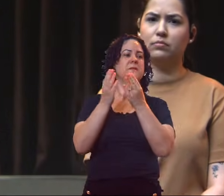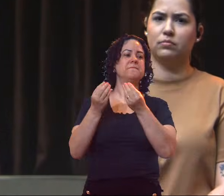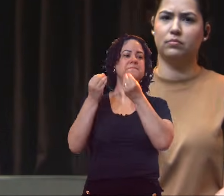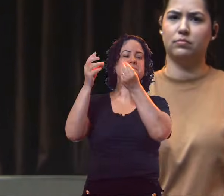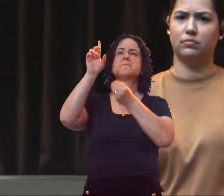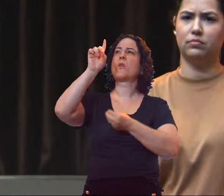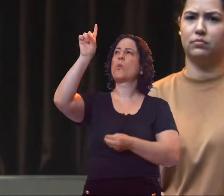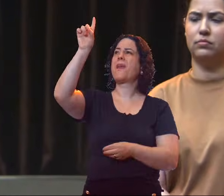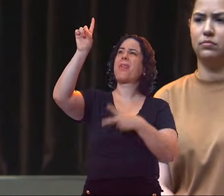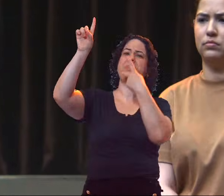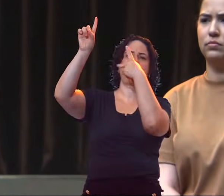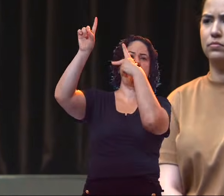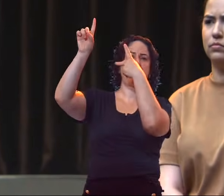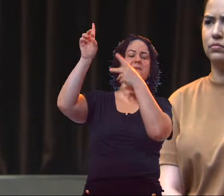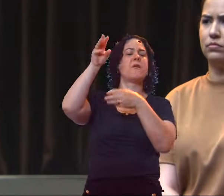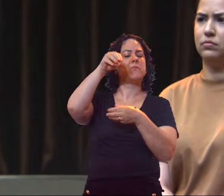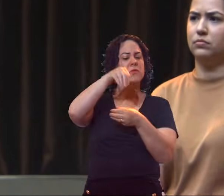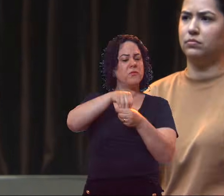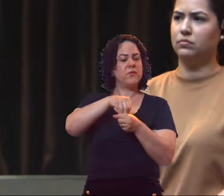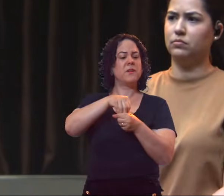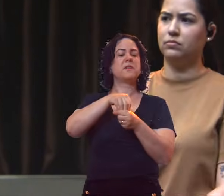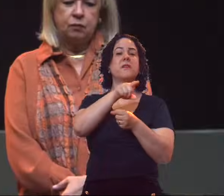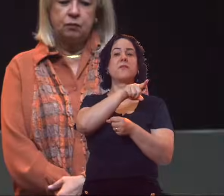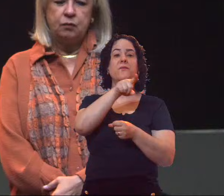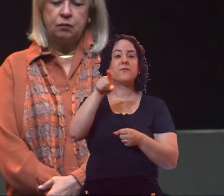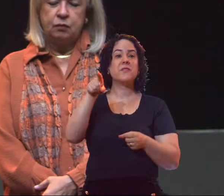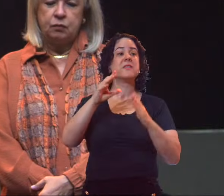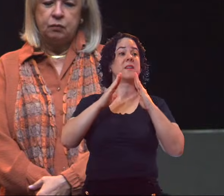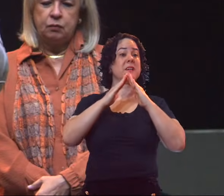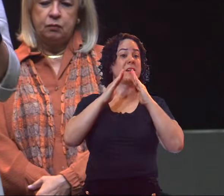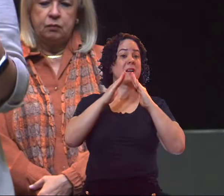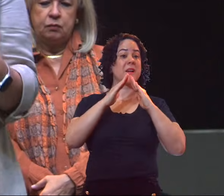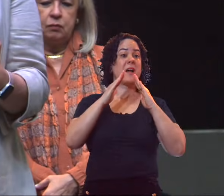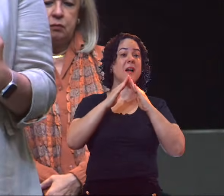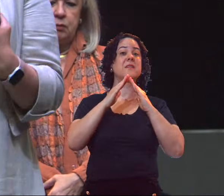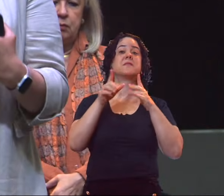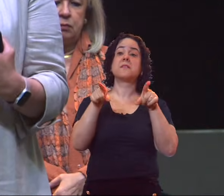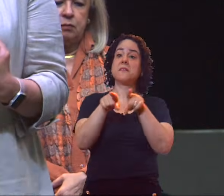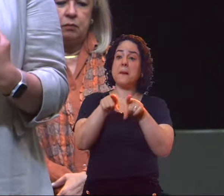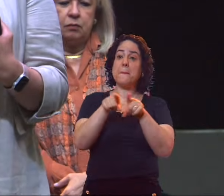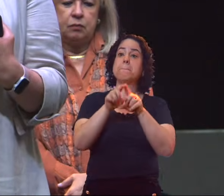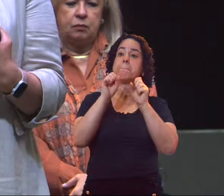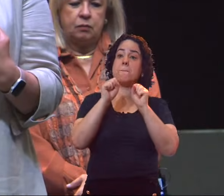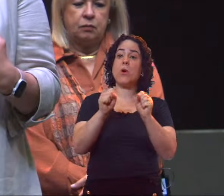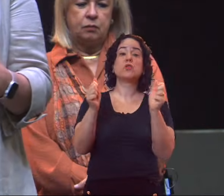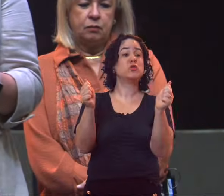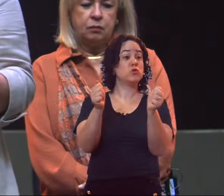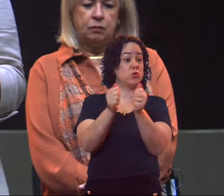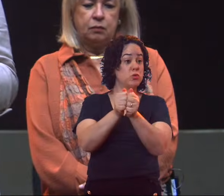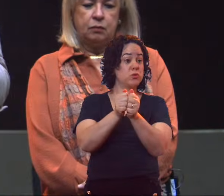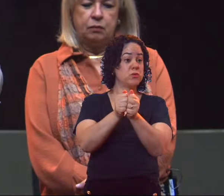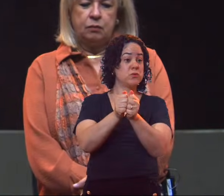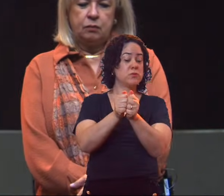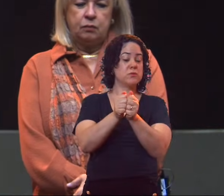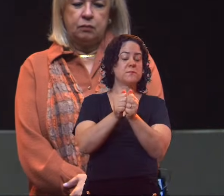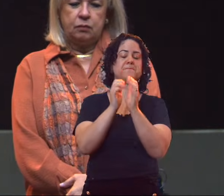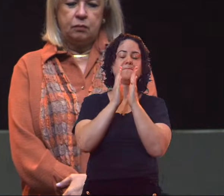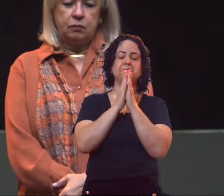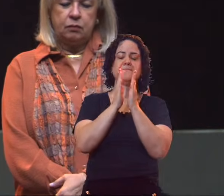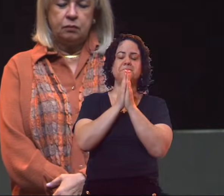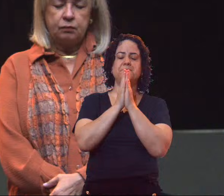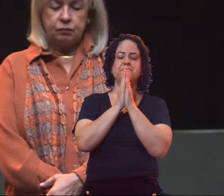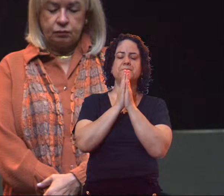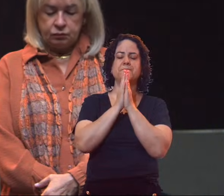que é dele. Vamos dar ofertas. Você que está em casa, está convidado a participar desse momento também.